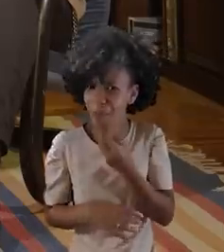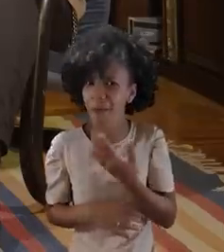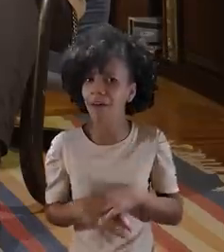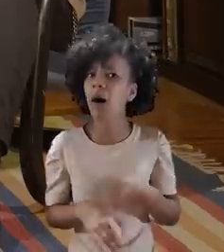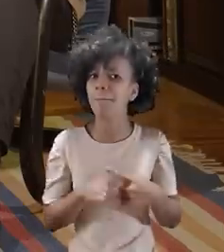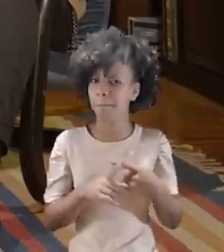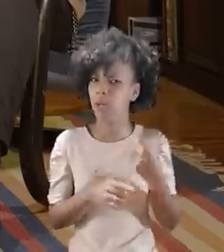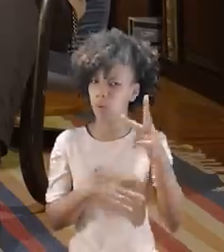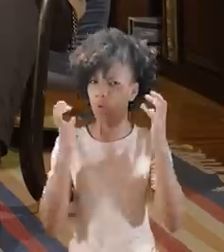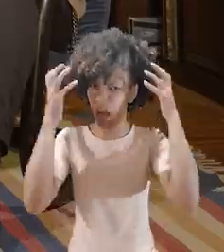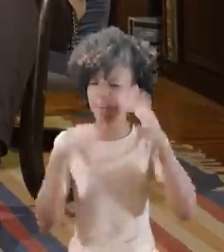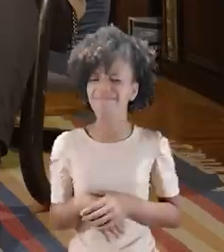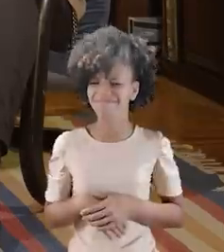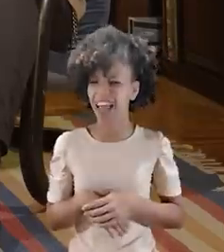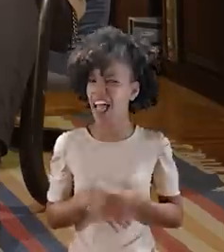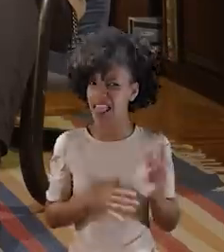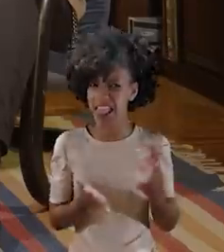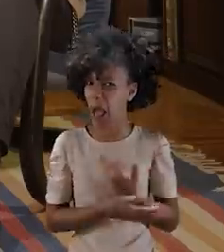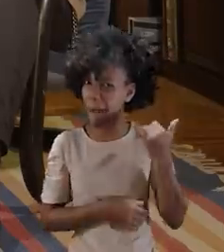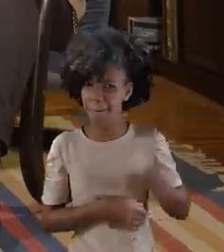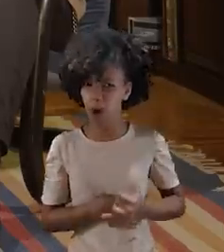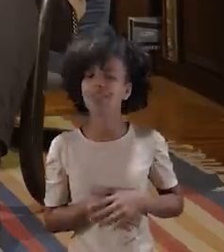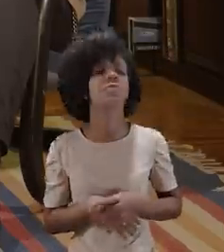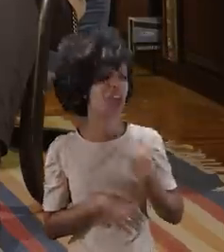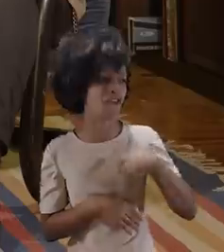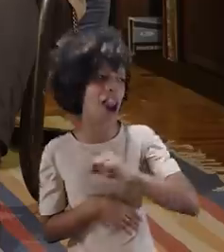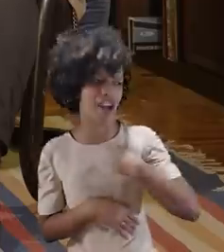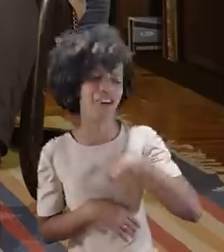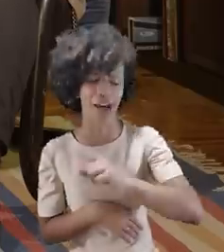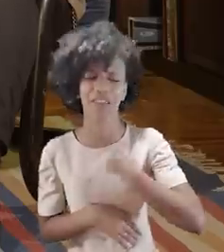meu cabelo tá uma bosta uma bosta eu vou lá no